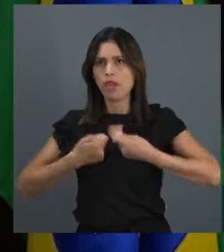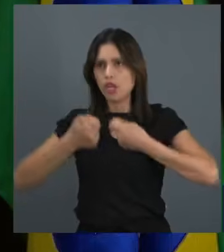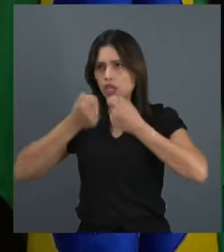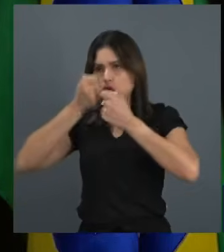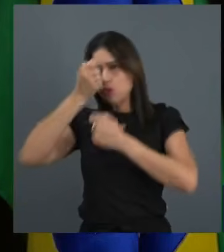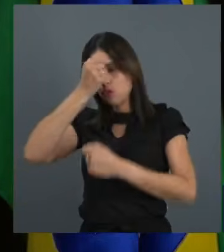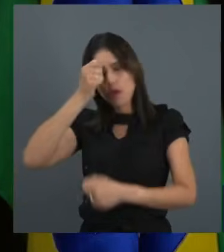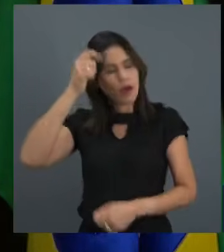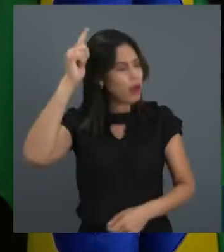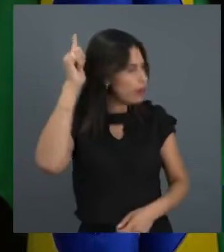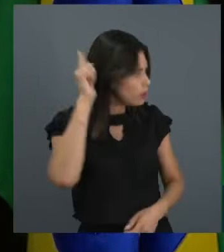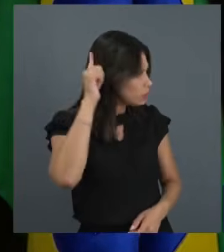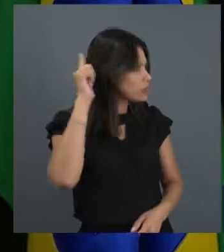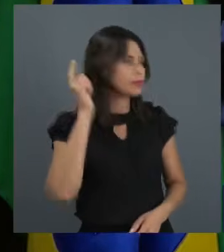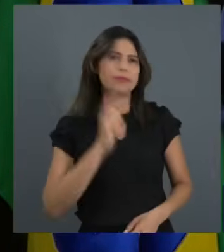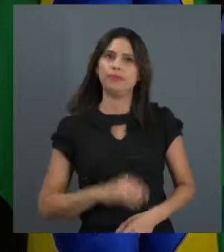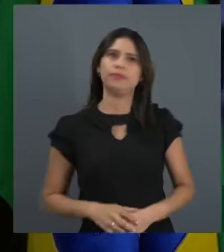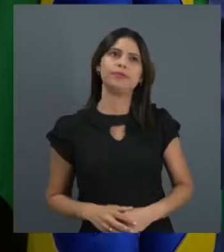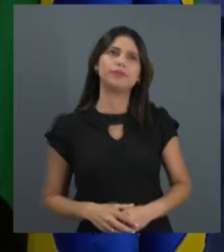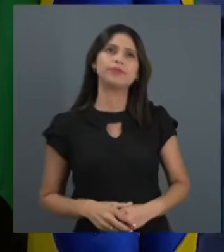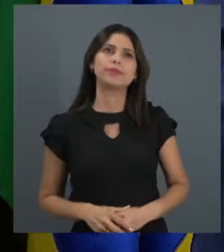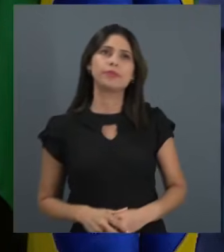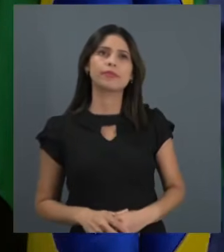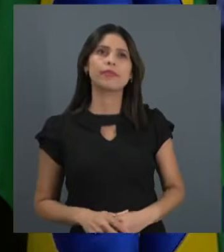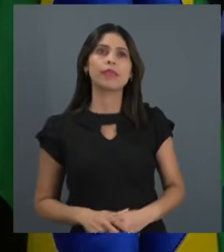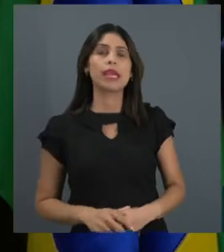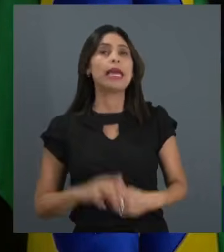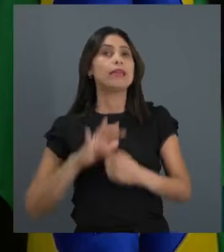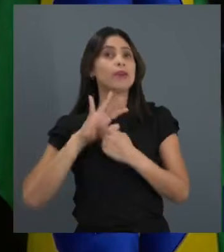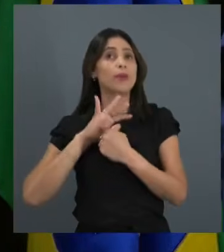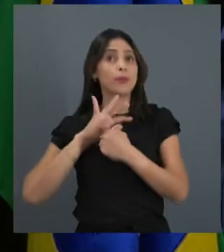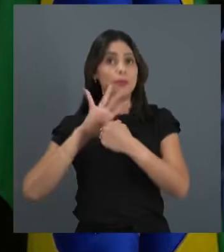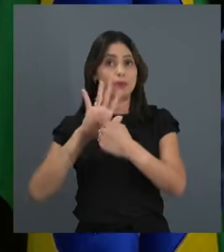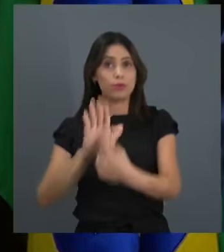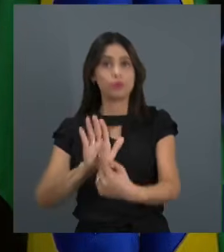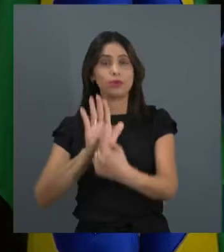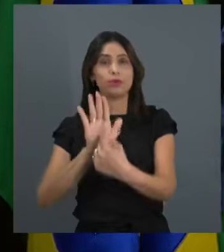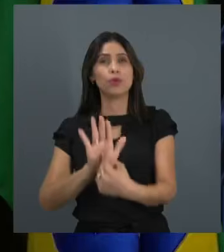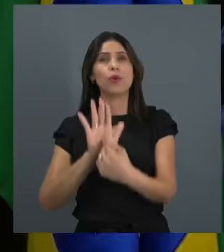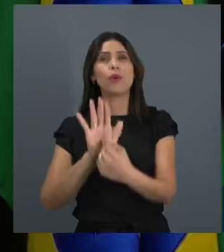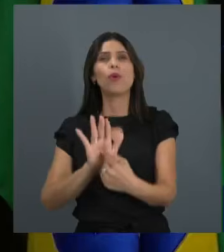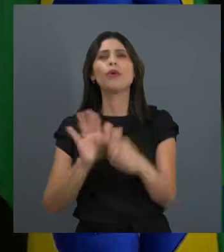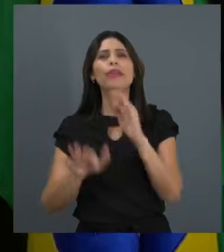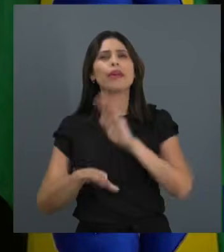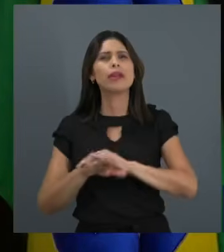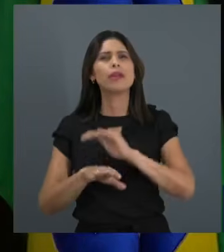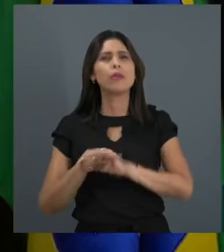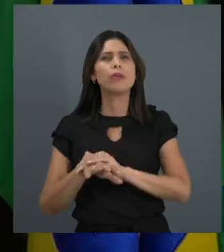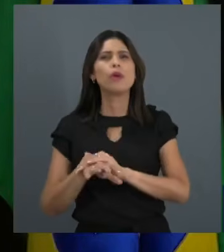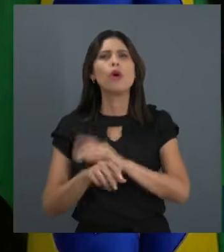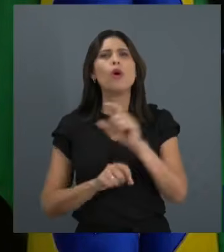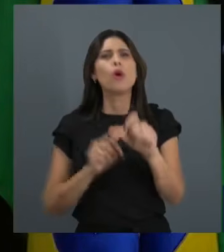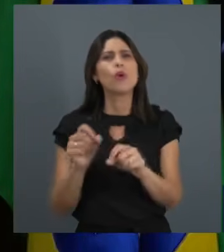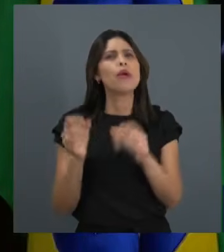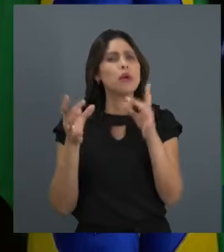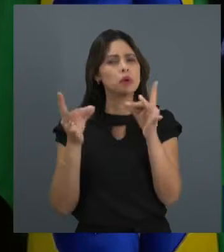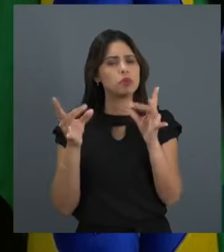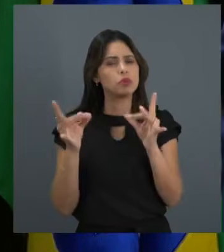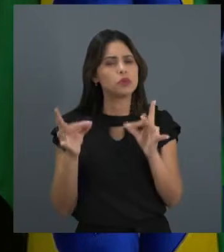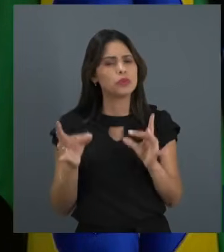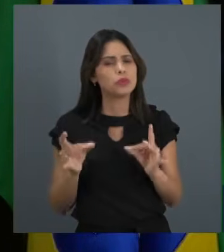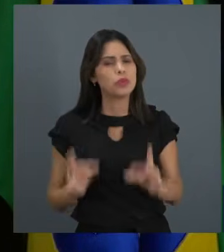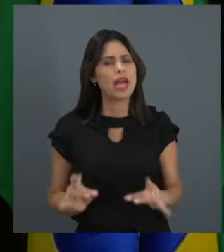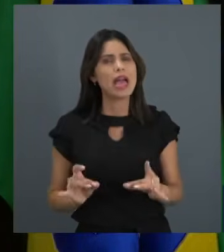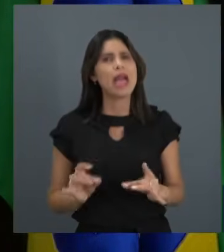Federal. Isso porque foram demonstrados naquele escândalo, em detalhes, uma série